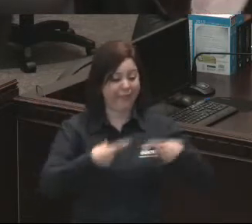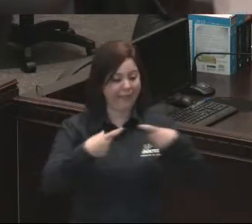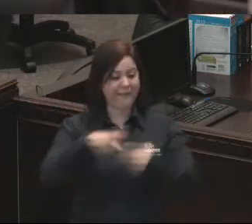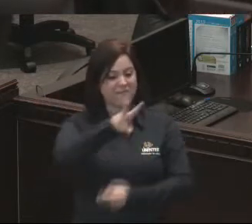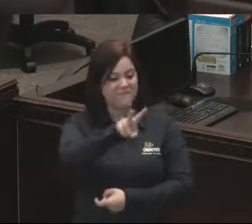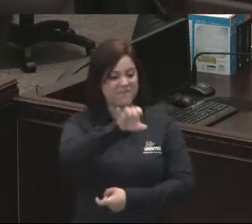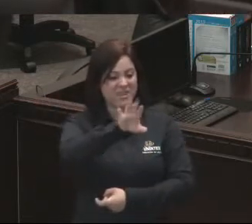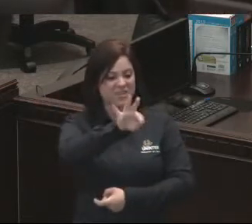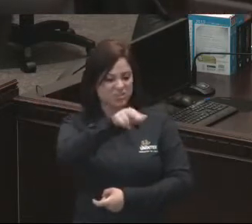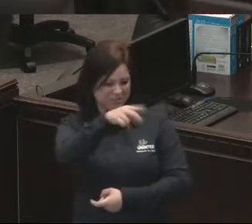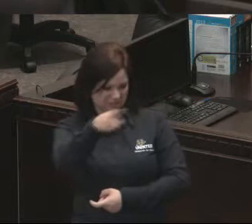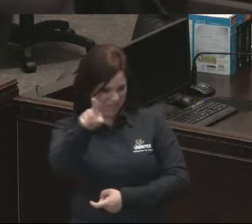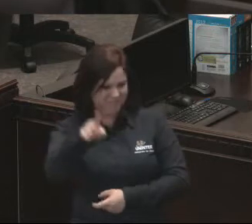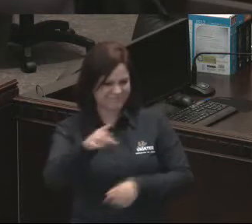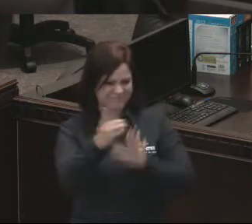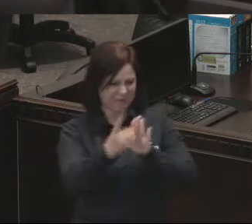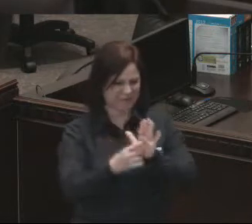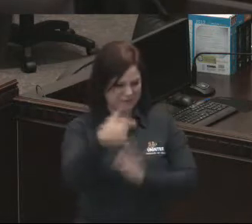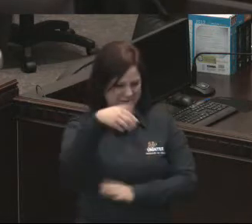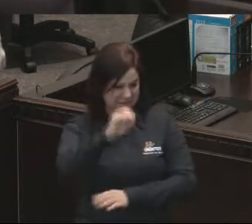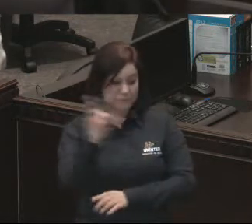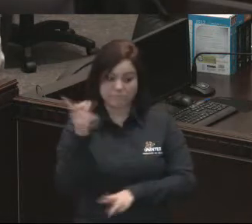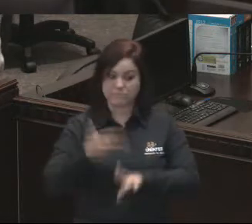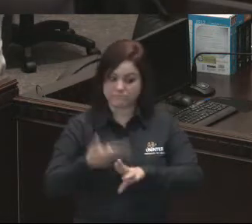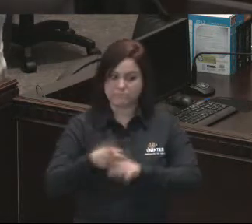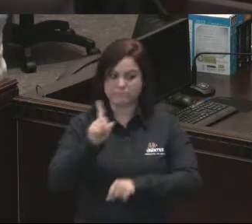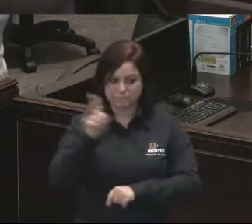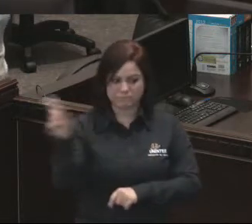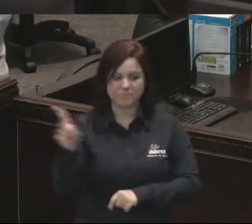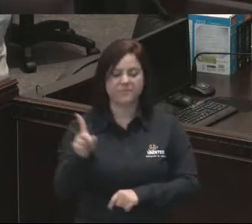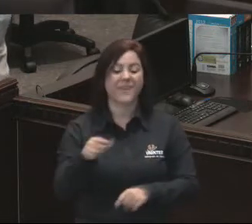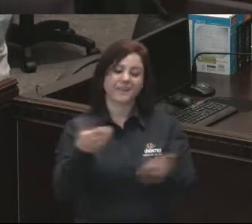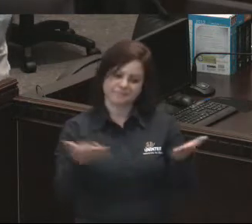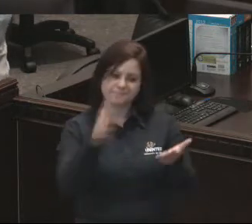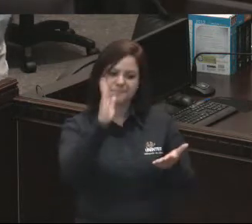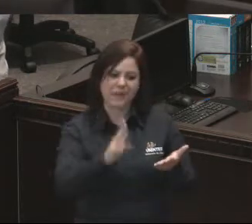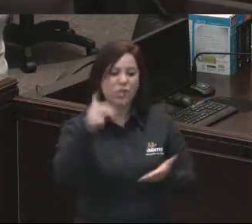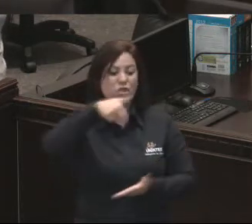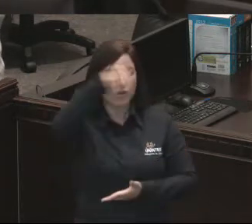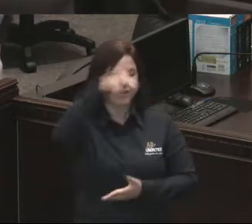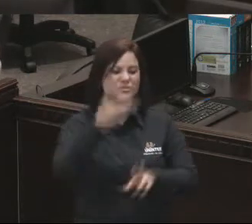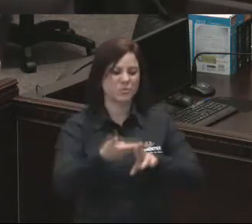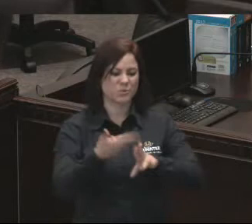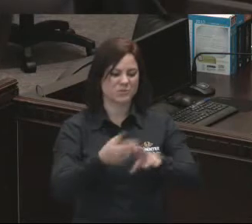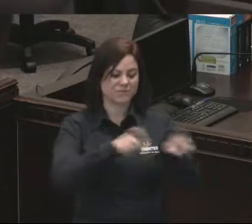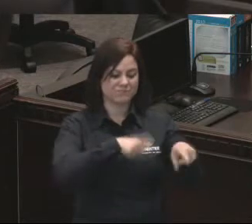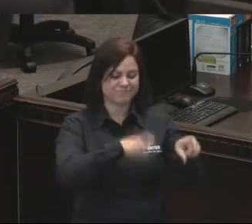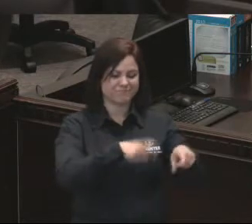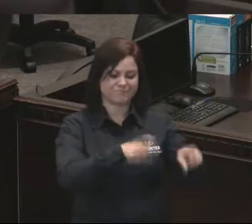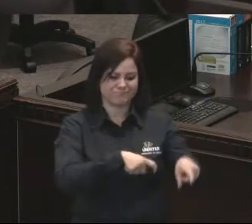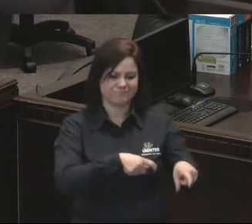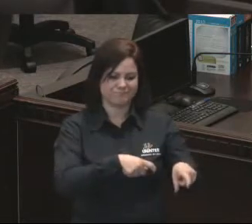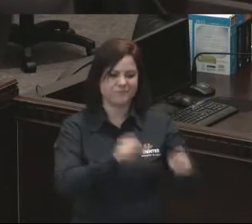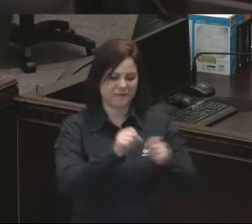ainda em lavouras, principalmente no norte, né, do Brasil. E ele é um hormônio que regula o crescimento da